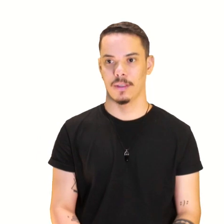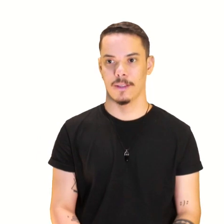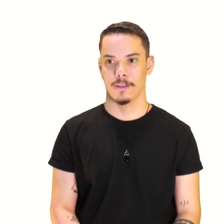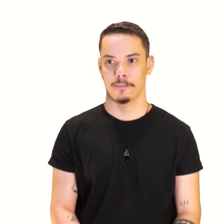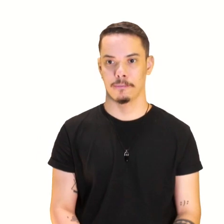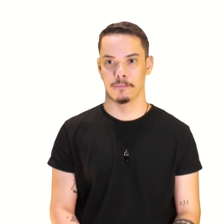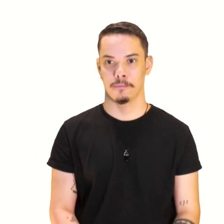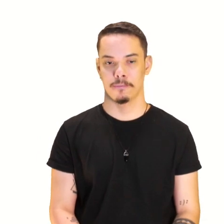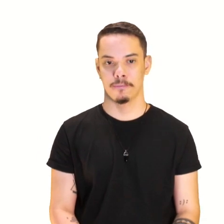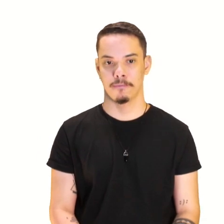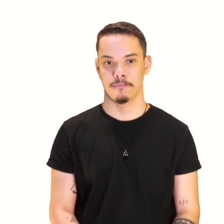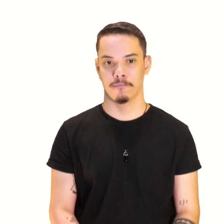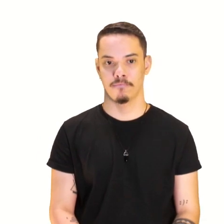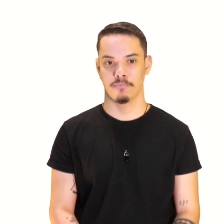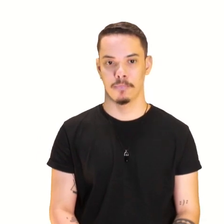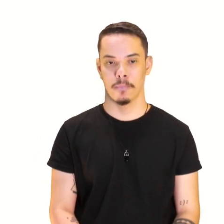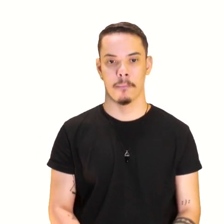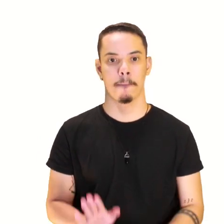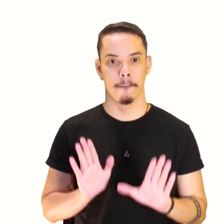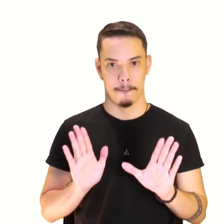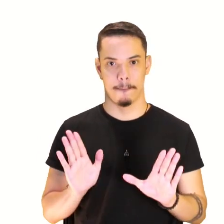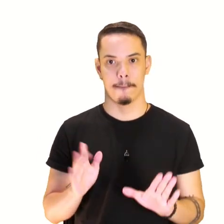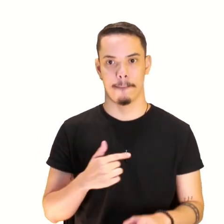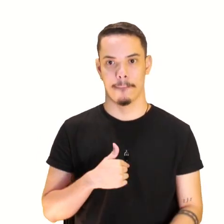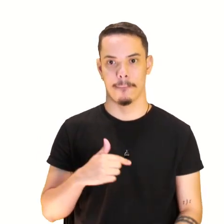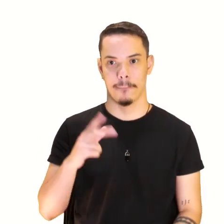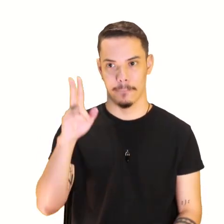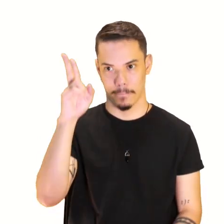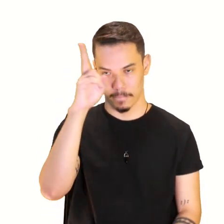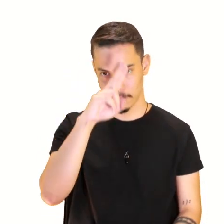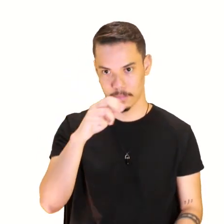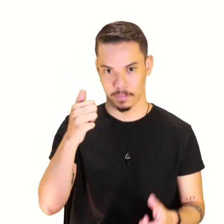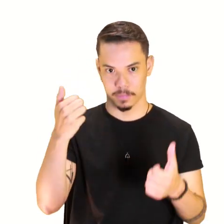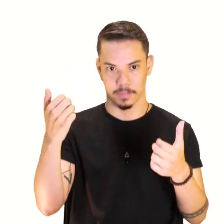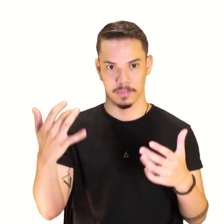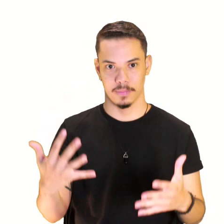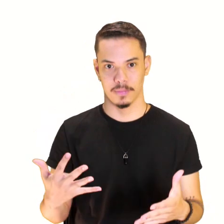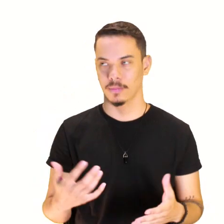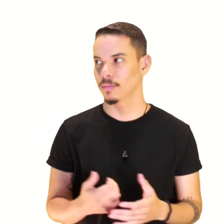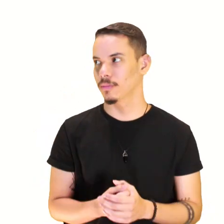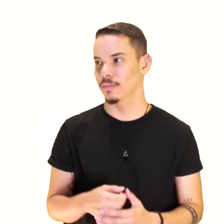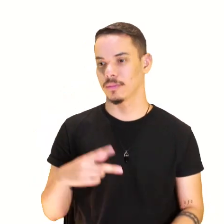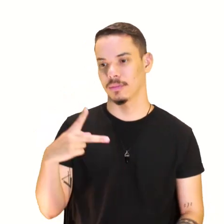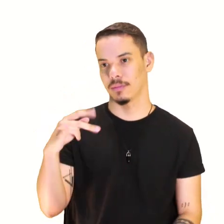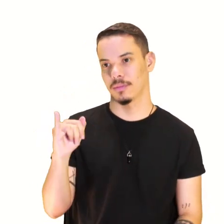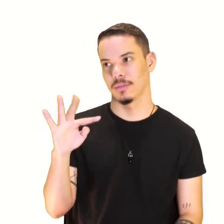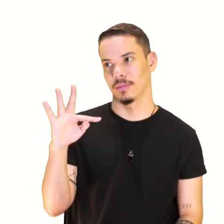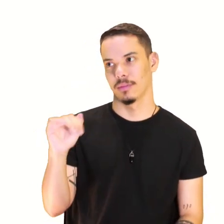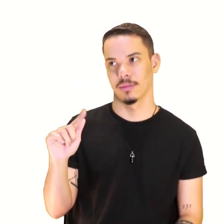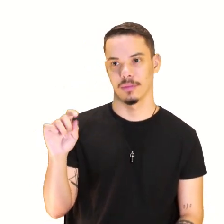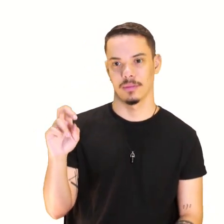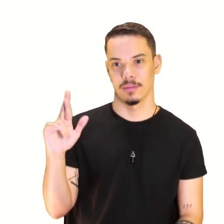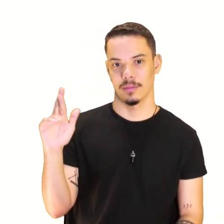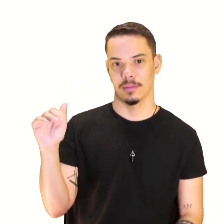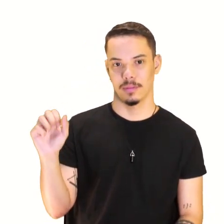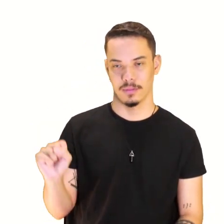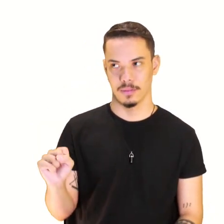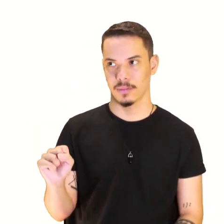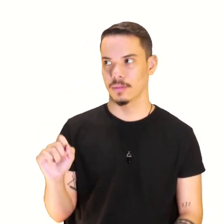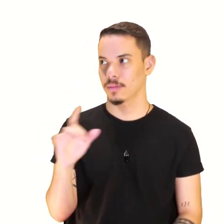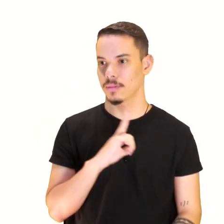A gente não trabalhou com vocês os Pitágoras, mas vamos dar uma lembradinha aqui, né? Vamos lá. No Pitágoras, o que a gente faz? Quando a gente